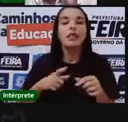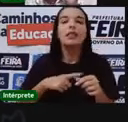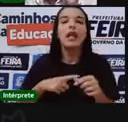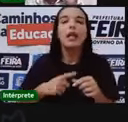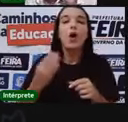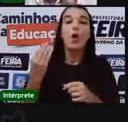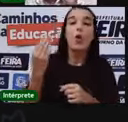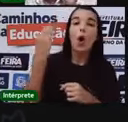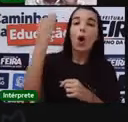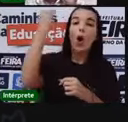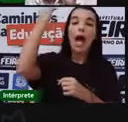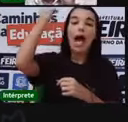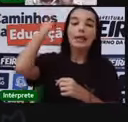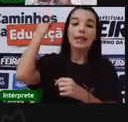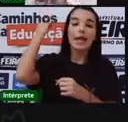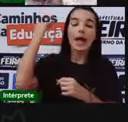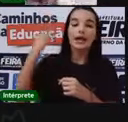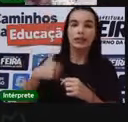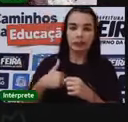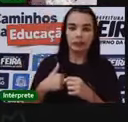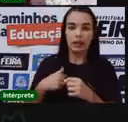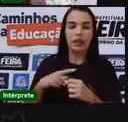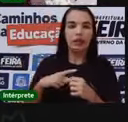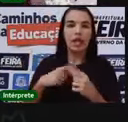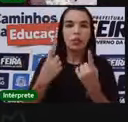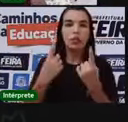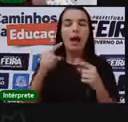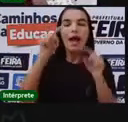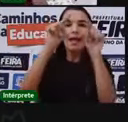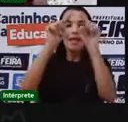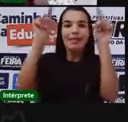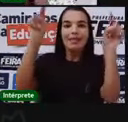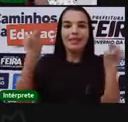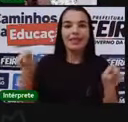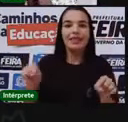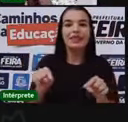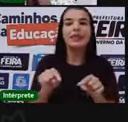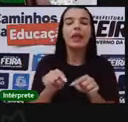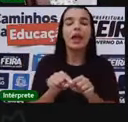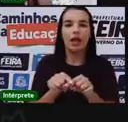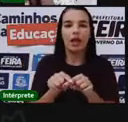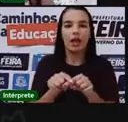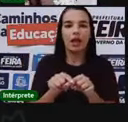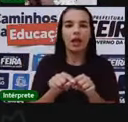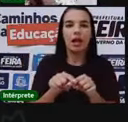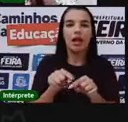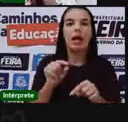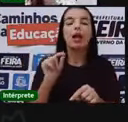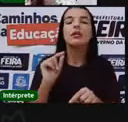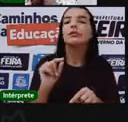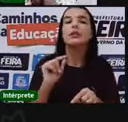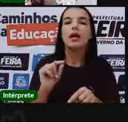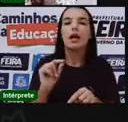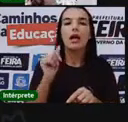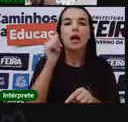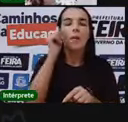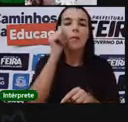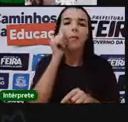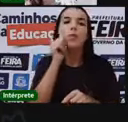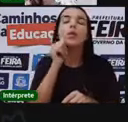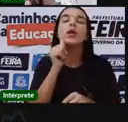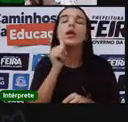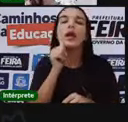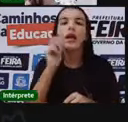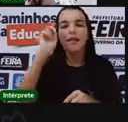tem uma tela de uma negra, que eu recebi, ganhei, não